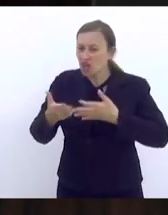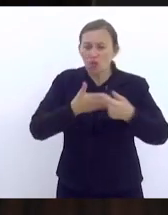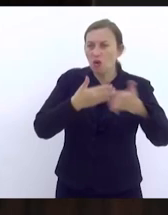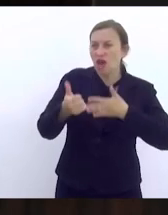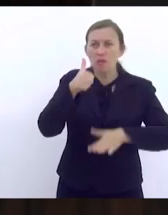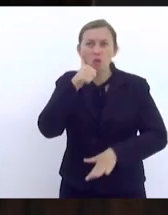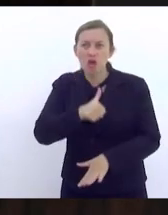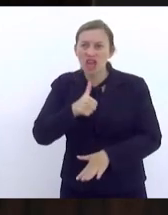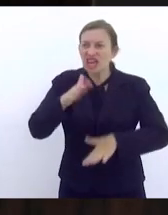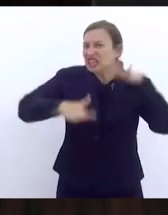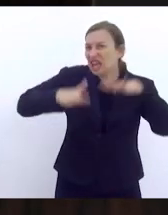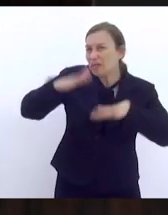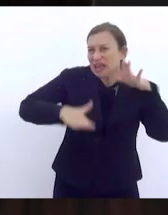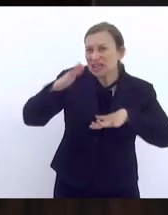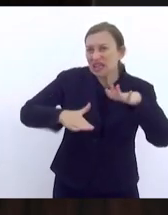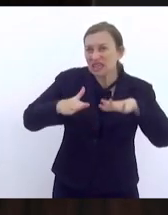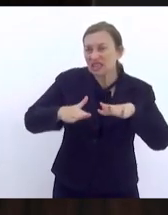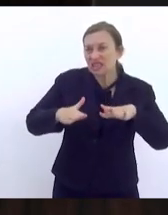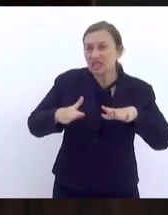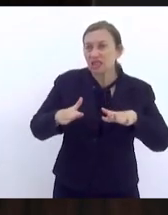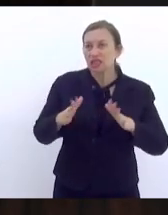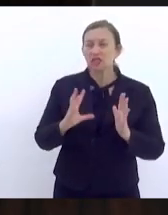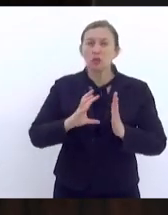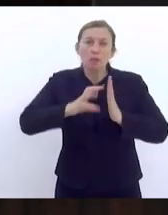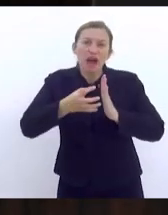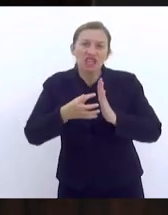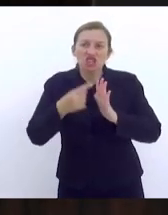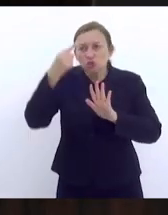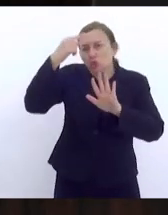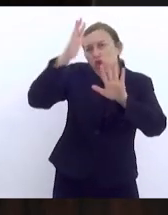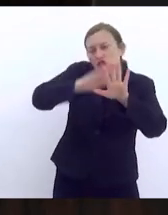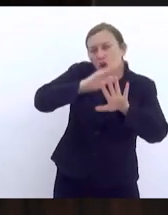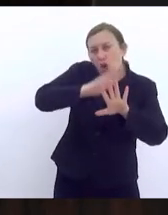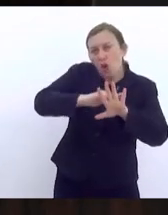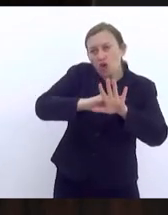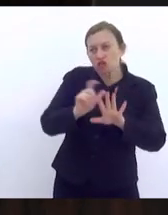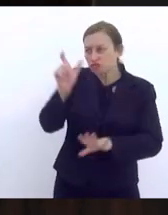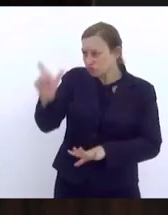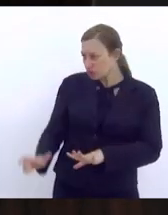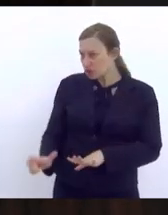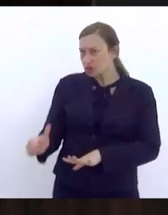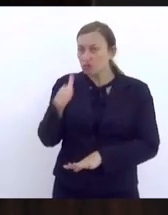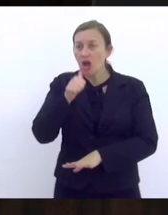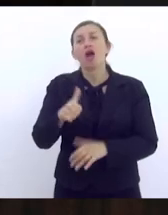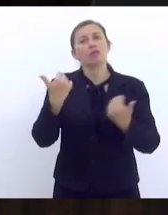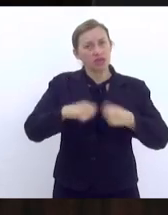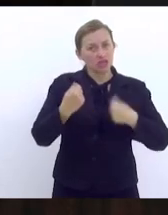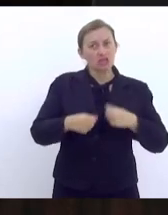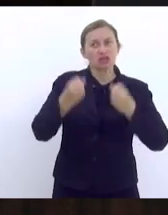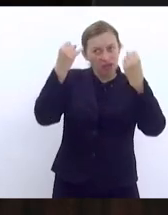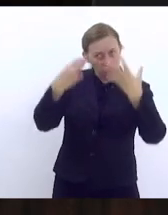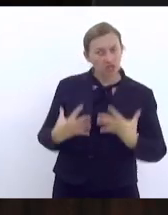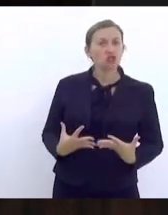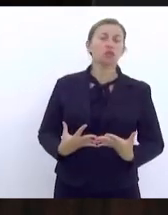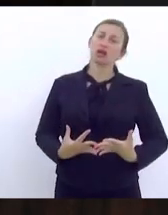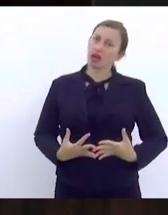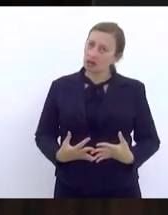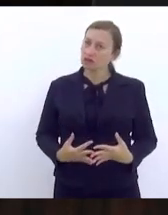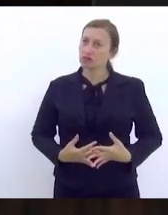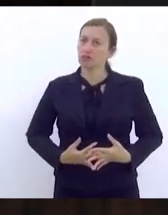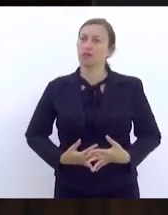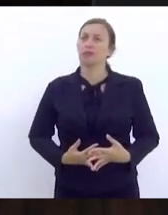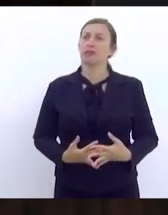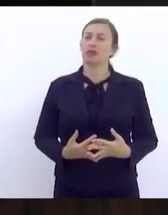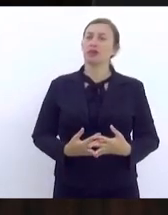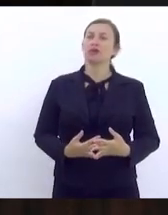a mulher independente da vertente ideológica dessa mulher então isso precisa ficar bem definido e